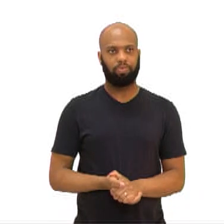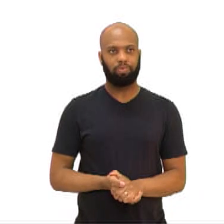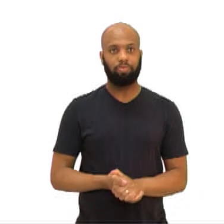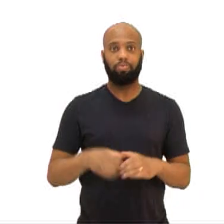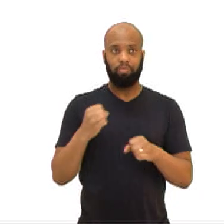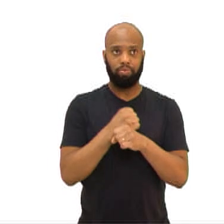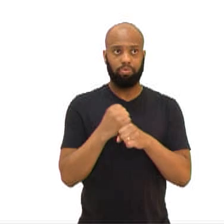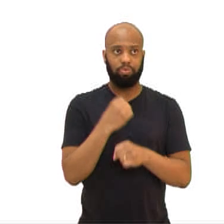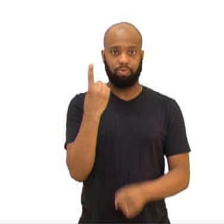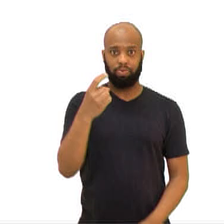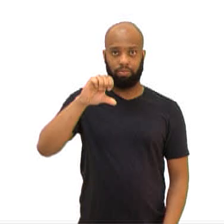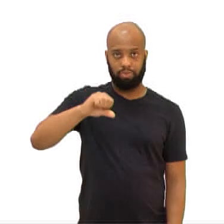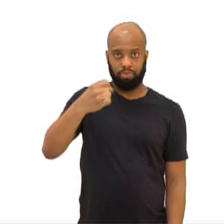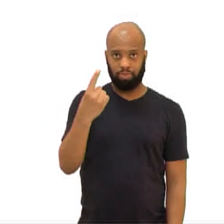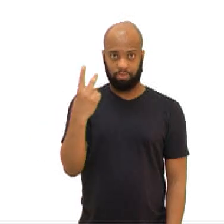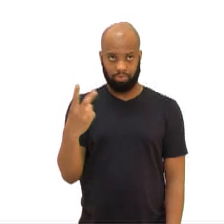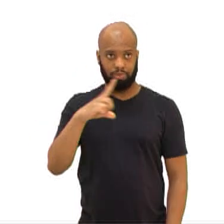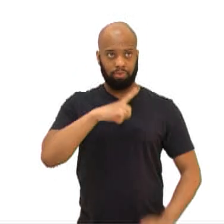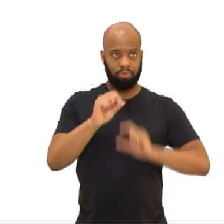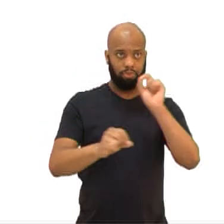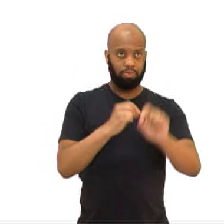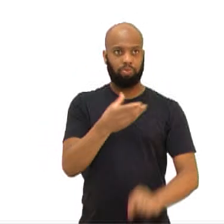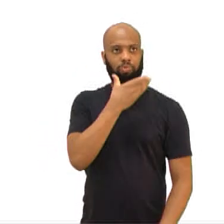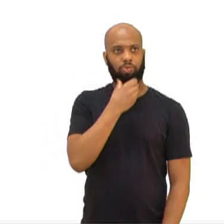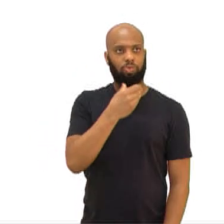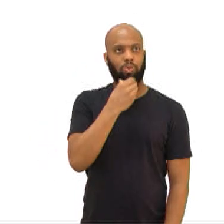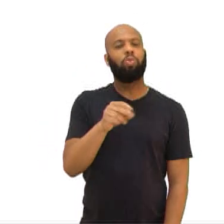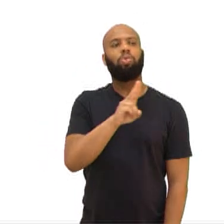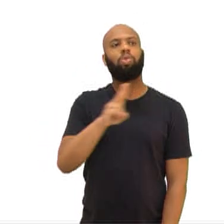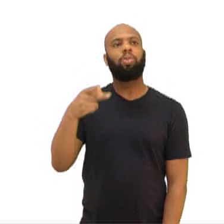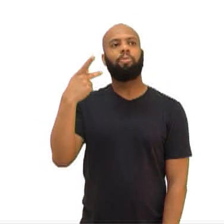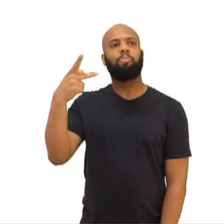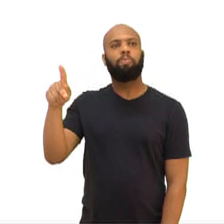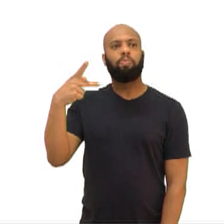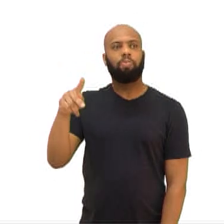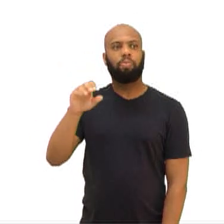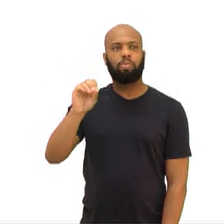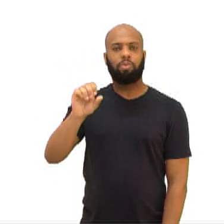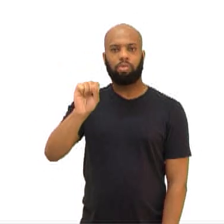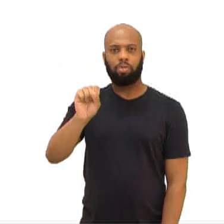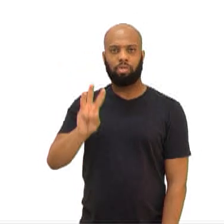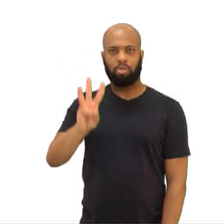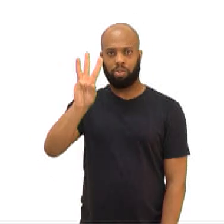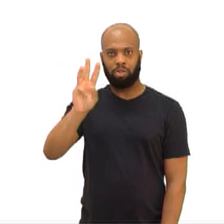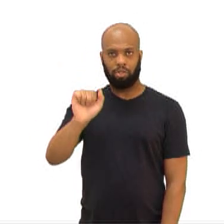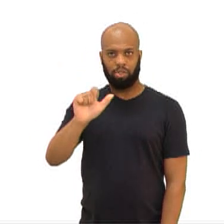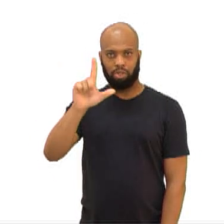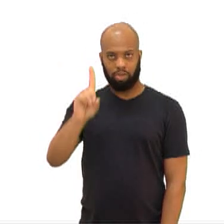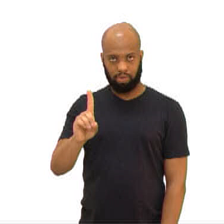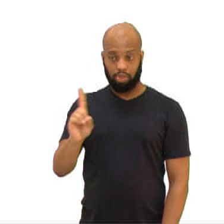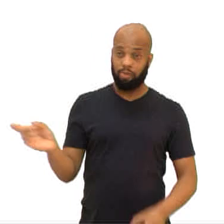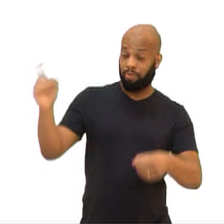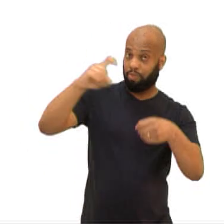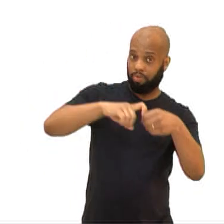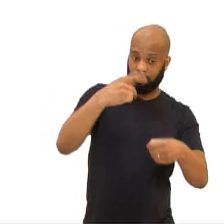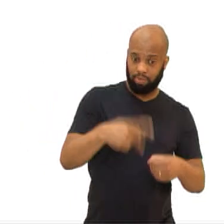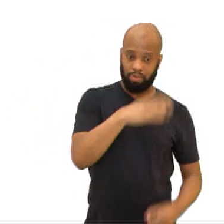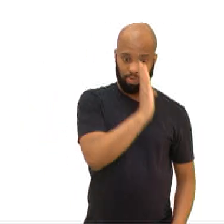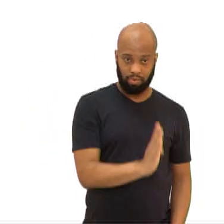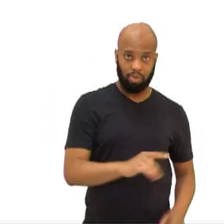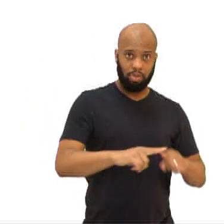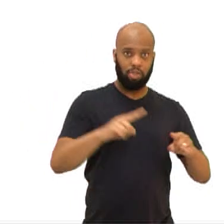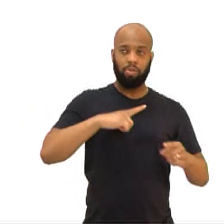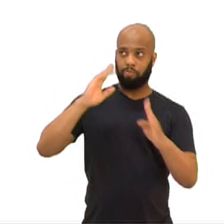Em 1912, por exemplo, o Oswald de Andrade, o poeta e escritor, ele retornou ao Brasil depois de passar